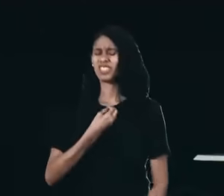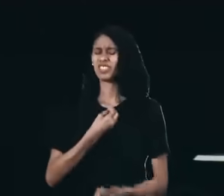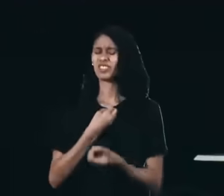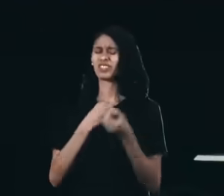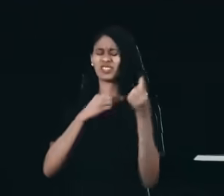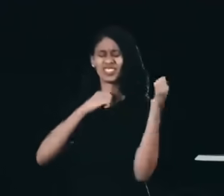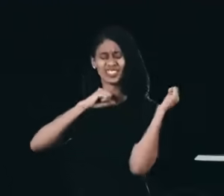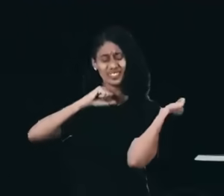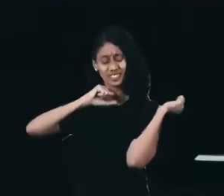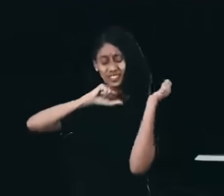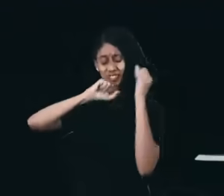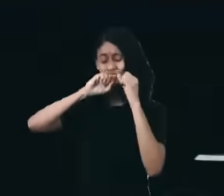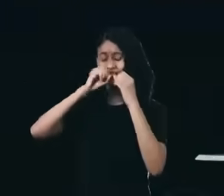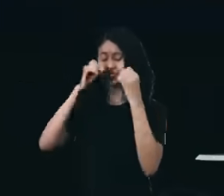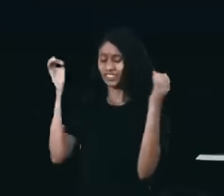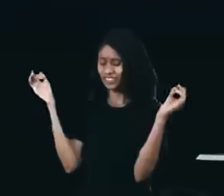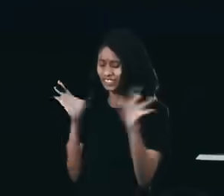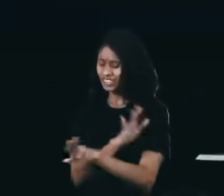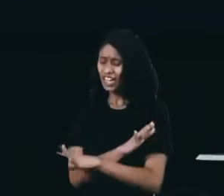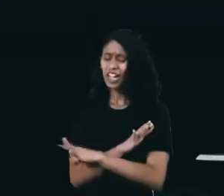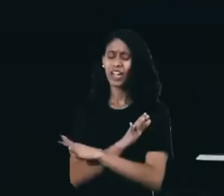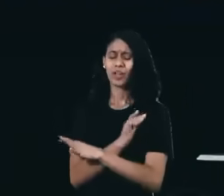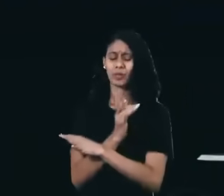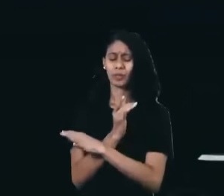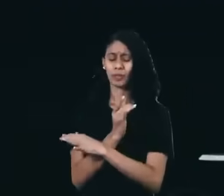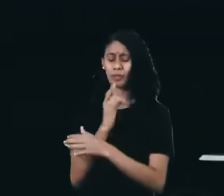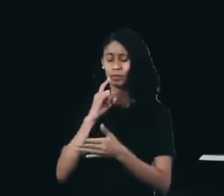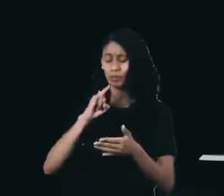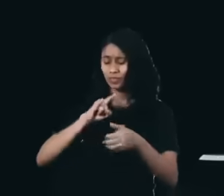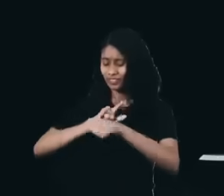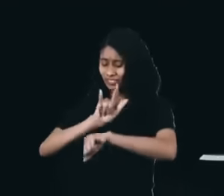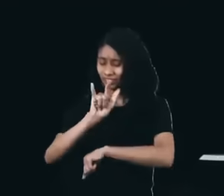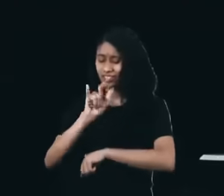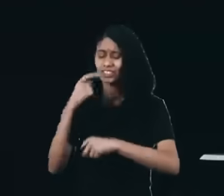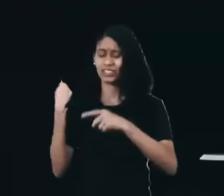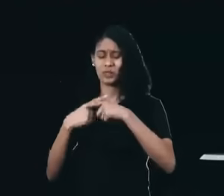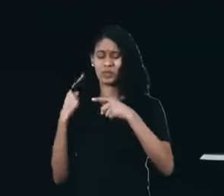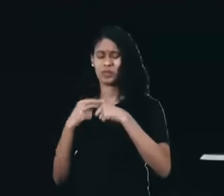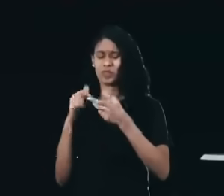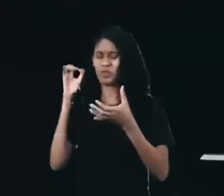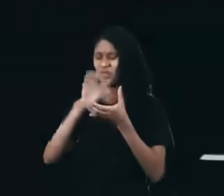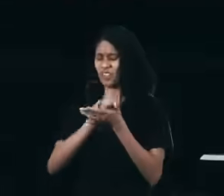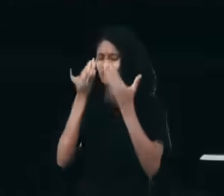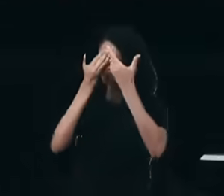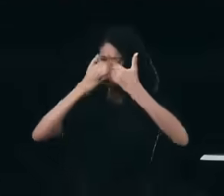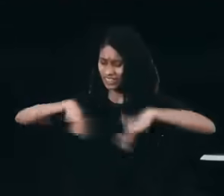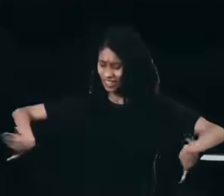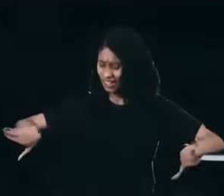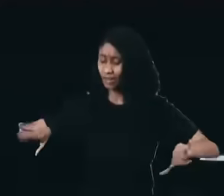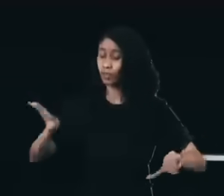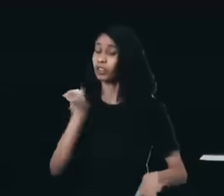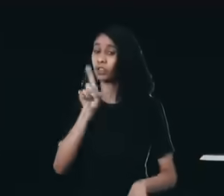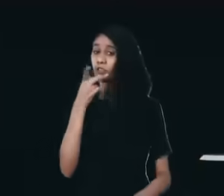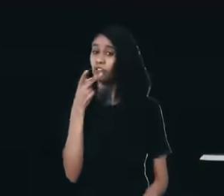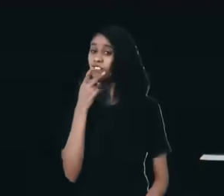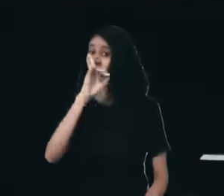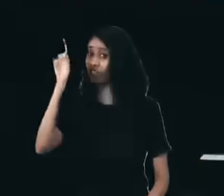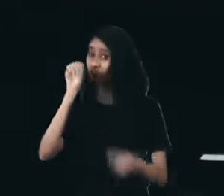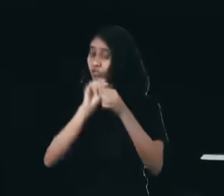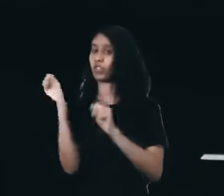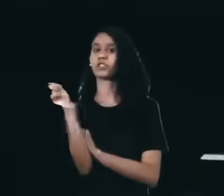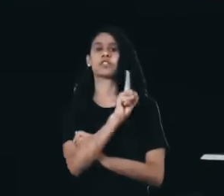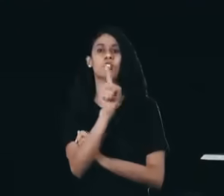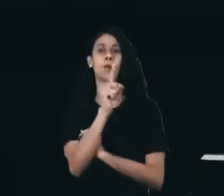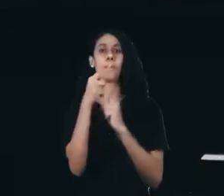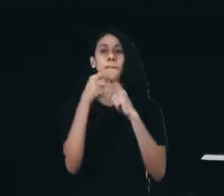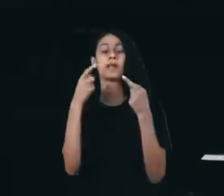numa traição, porque o meu casamento não existe mais. Ei, eu não estou querendo te dizer que Deus fez isso, mas eu estou